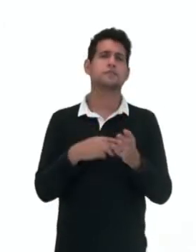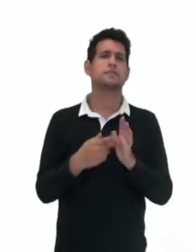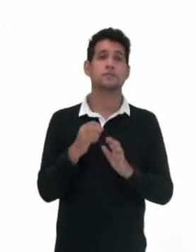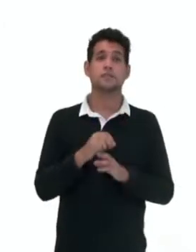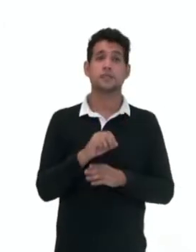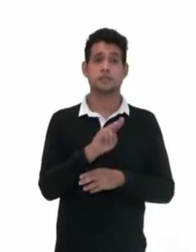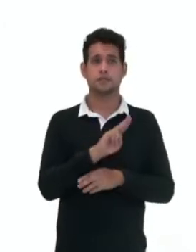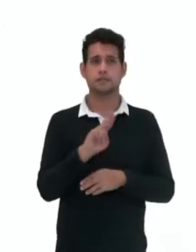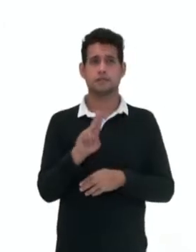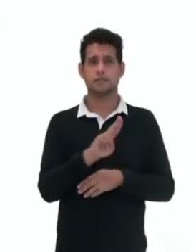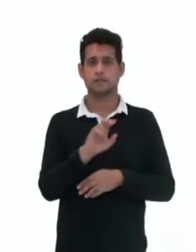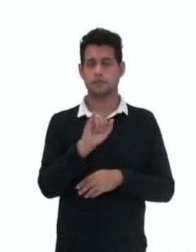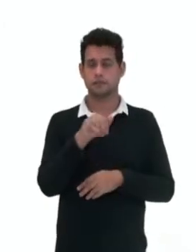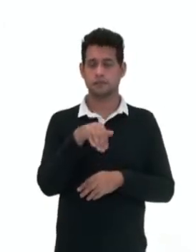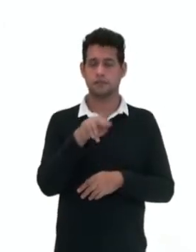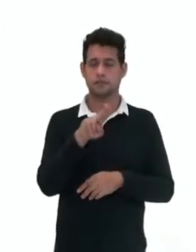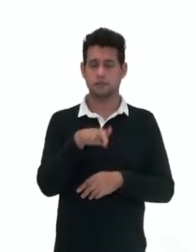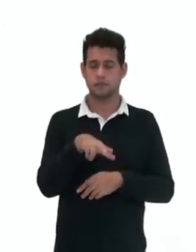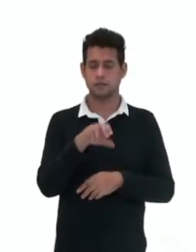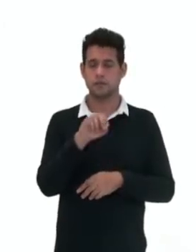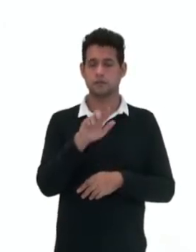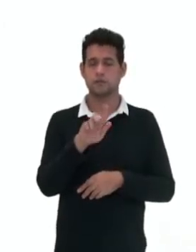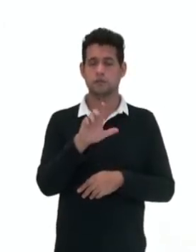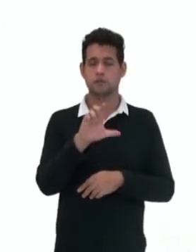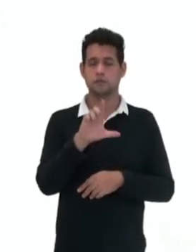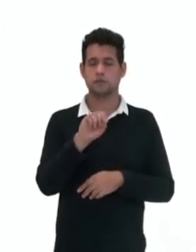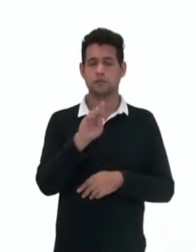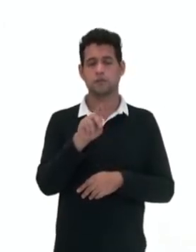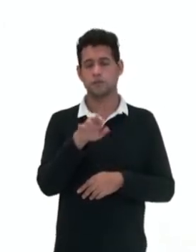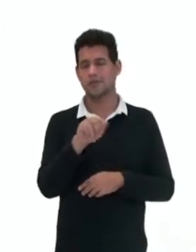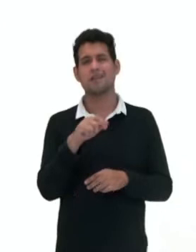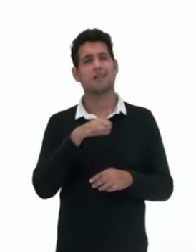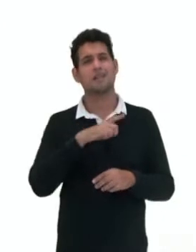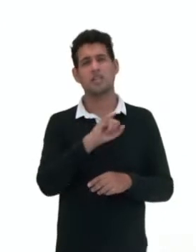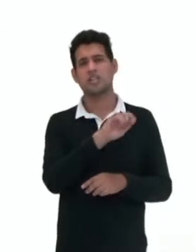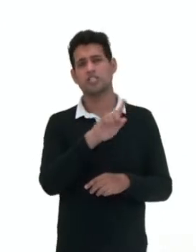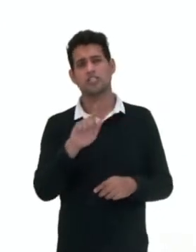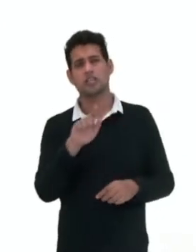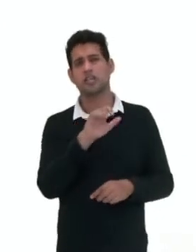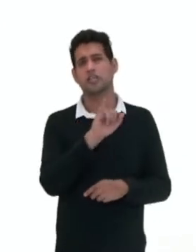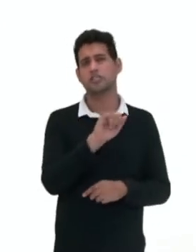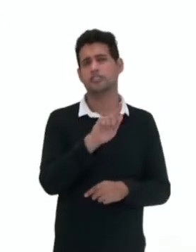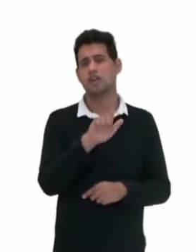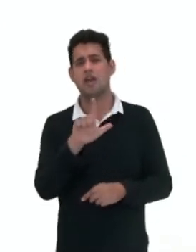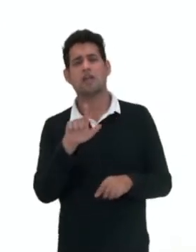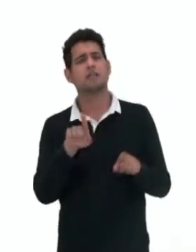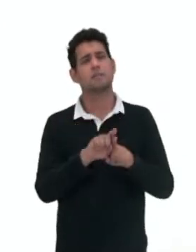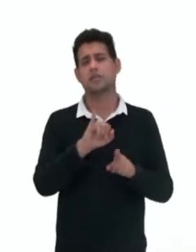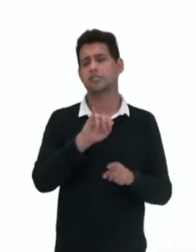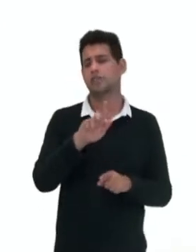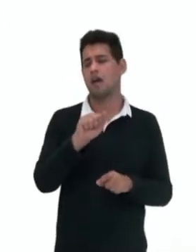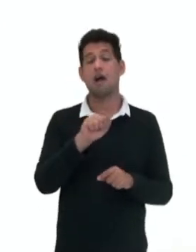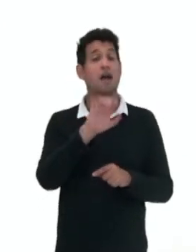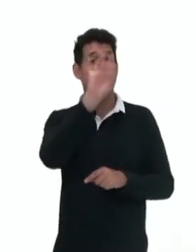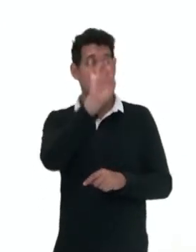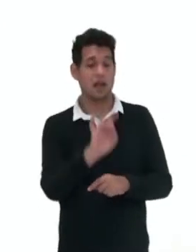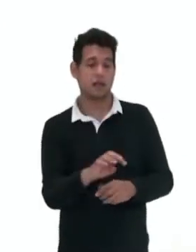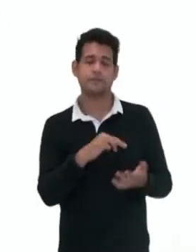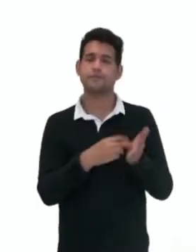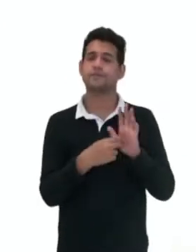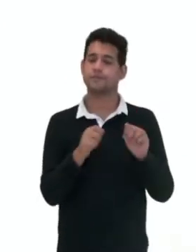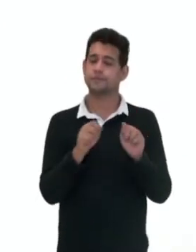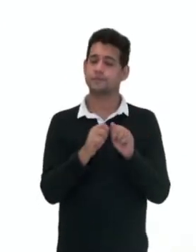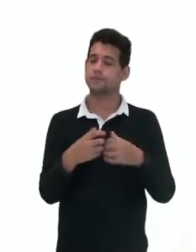chama de imunoglobulina ou IG. Tem o IgG, o IgE, o IgD, o IgM e o IgA. Cada um deles vai